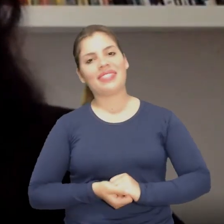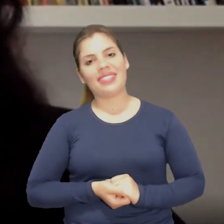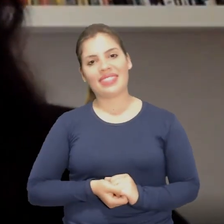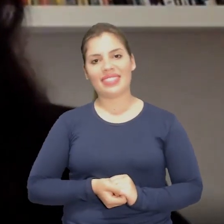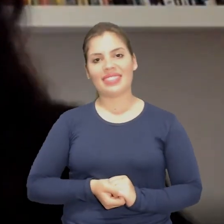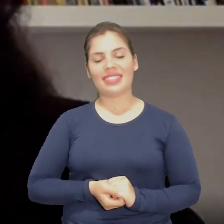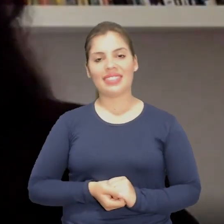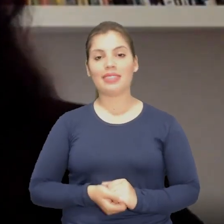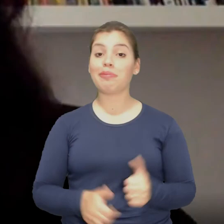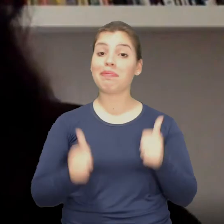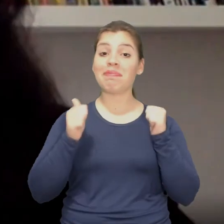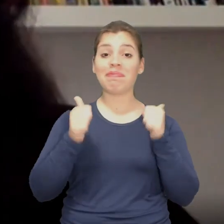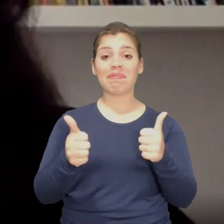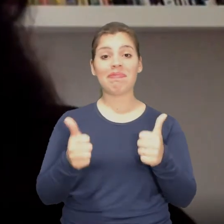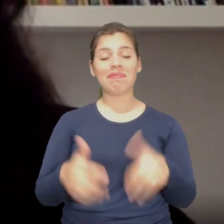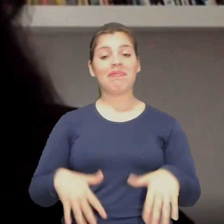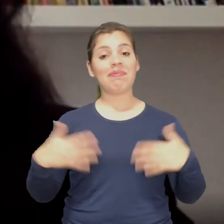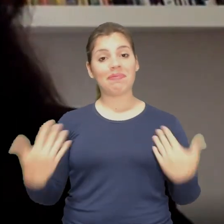prazer foi meu.